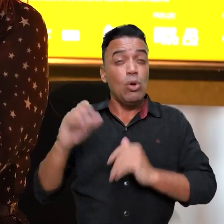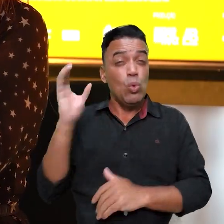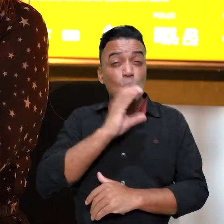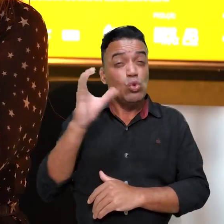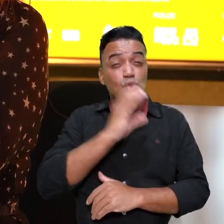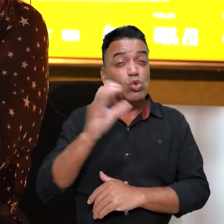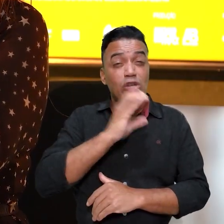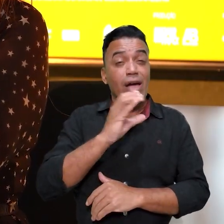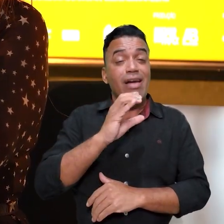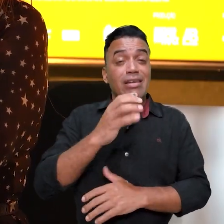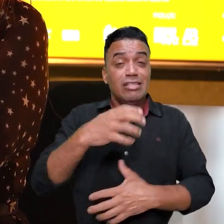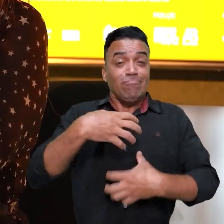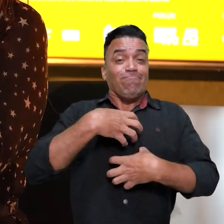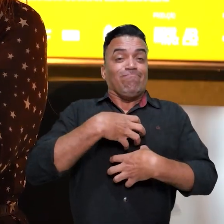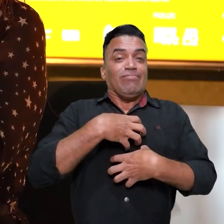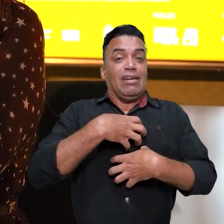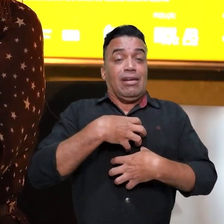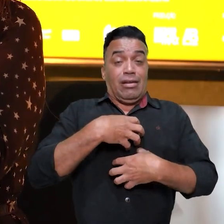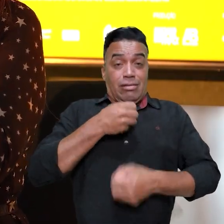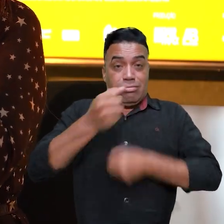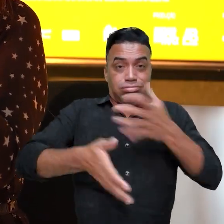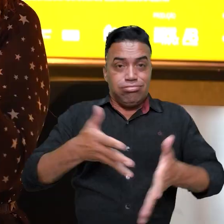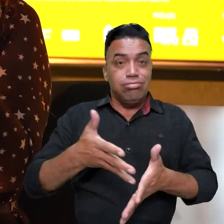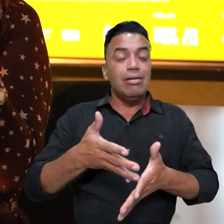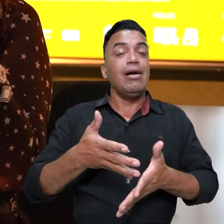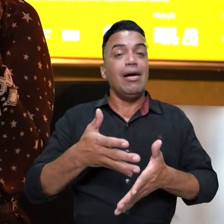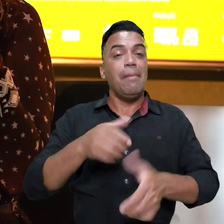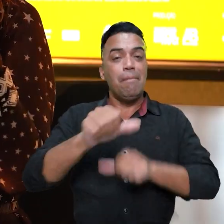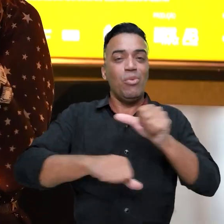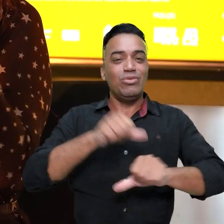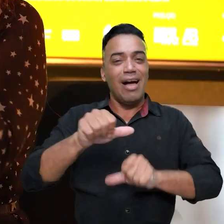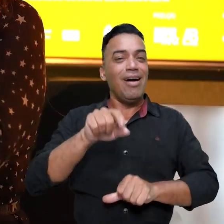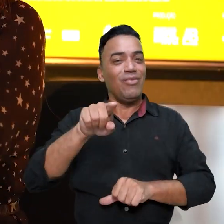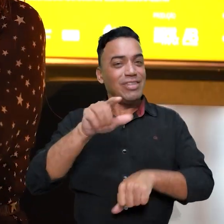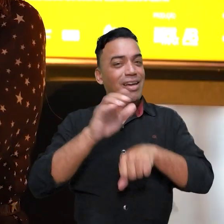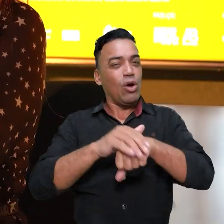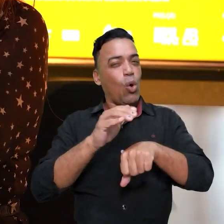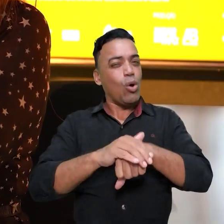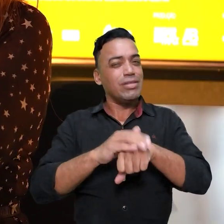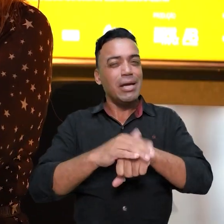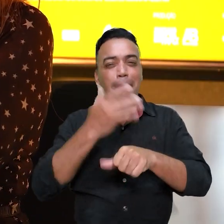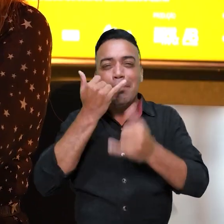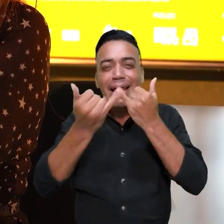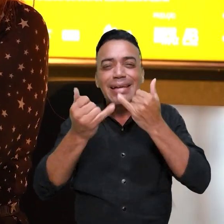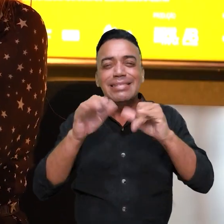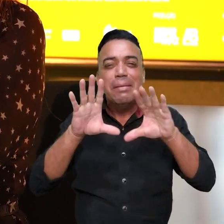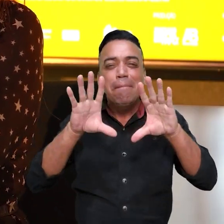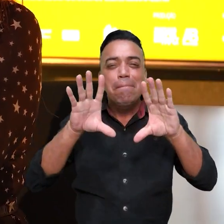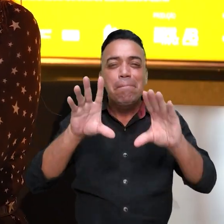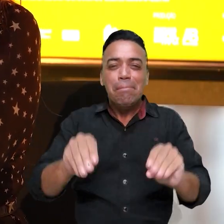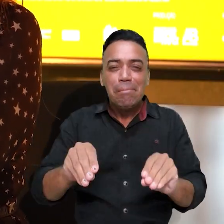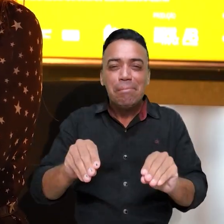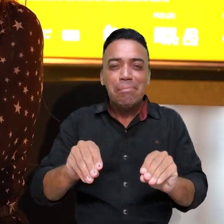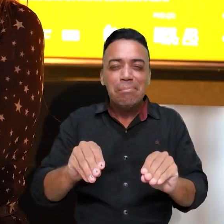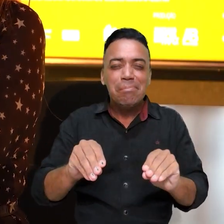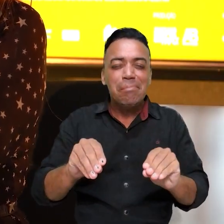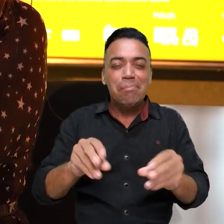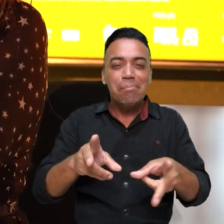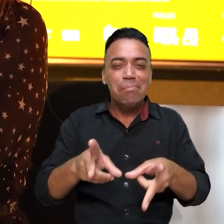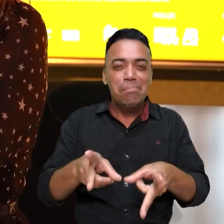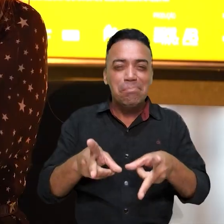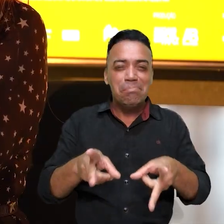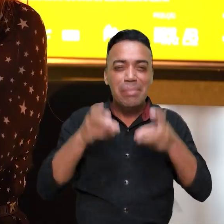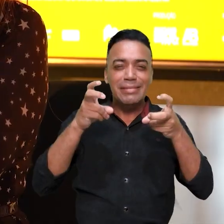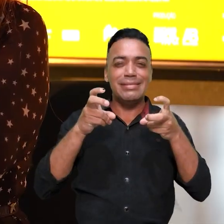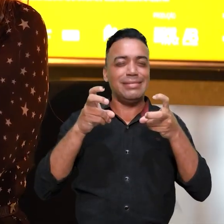que ela carrega, ela consegue transformar isso numa coisa que você consegue tocar. Você percebe,